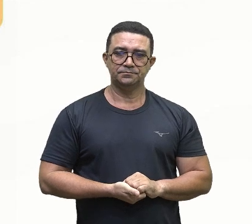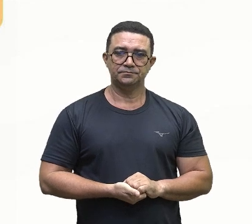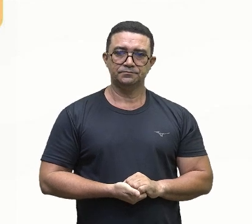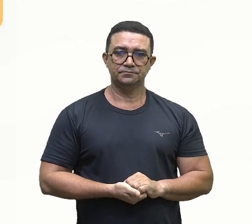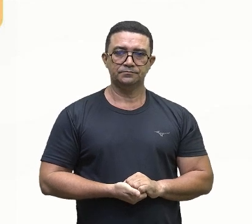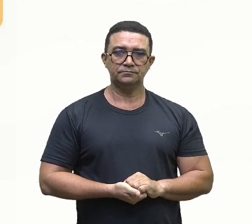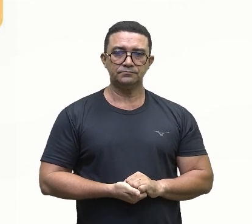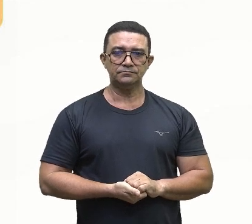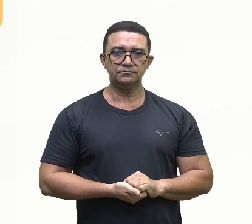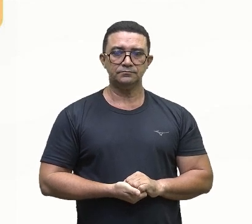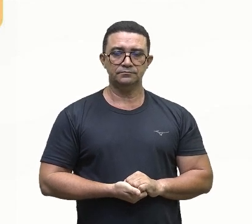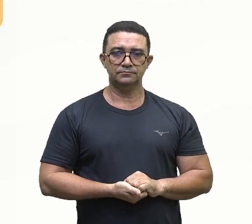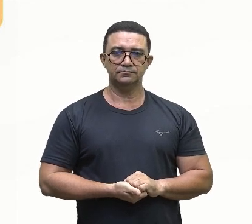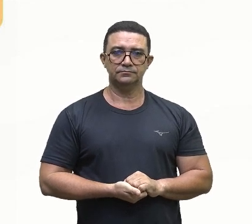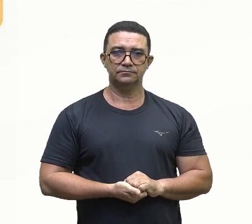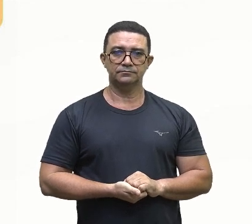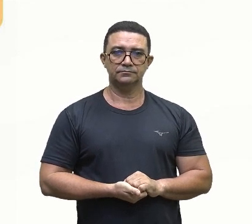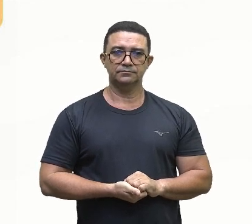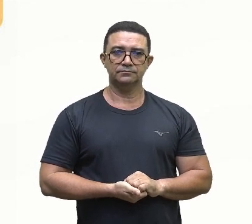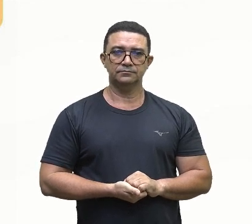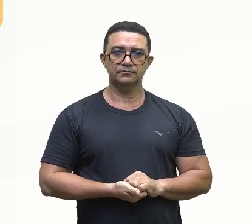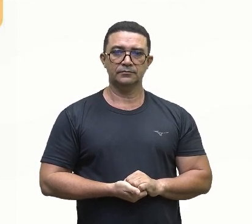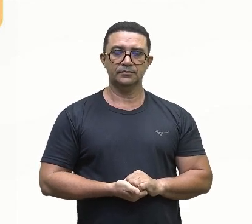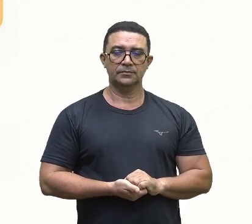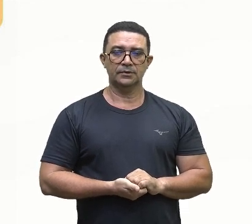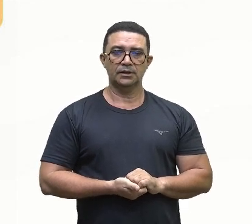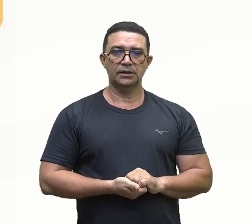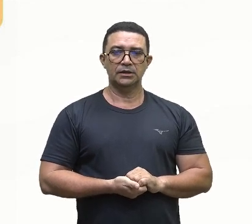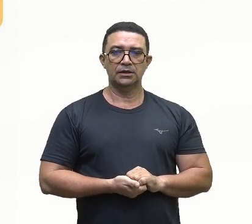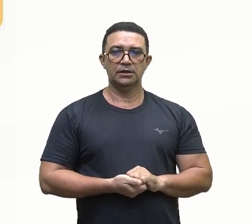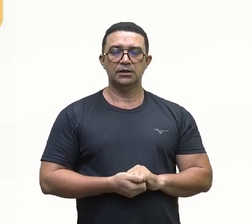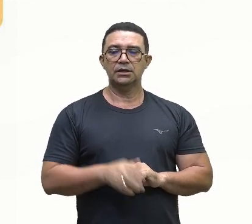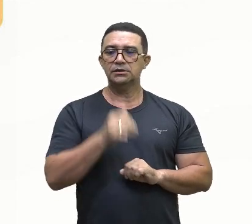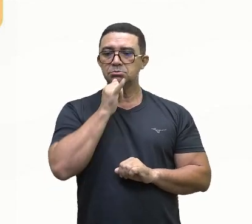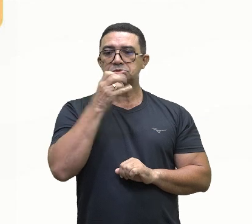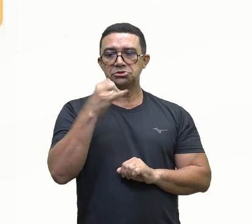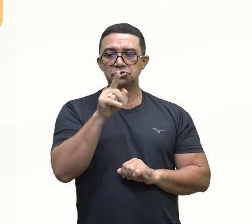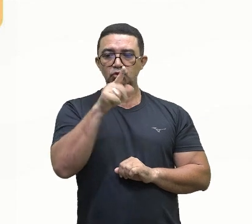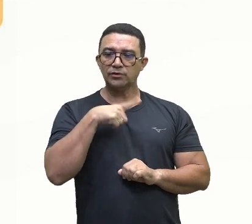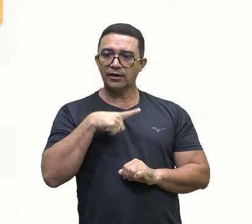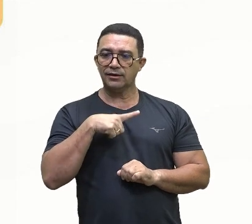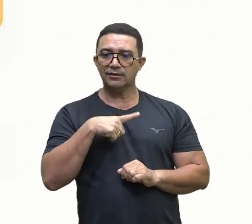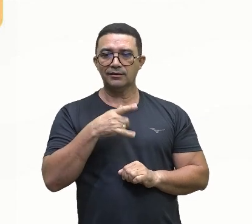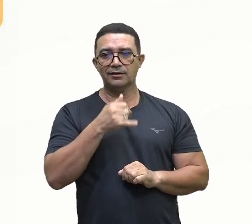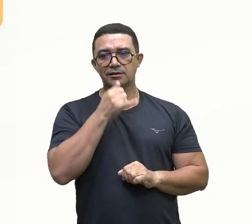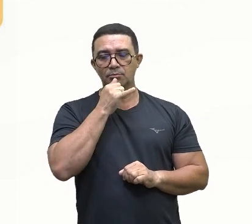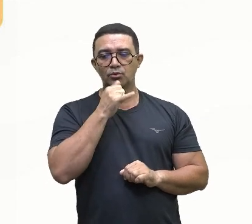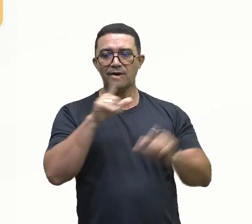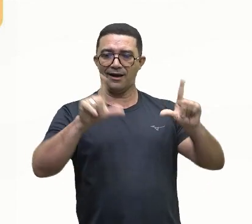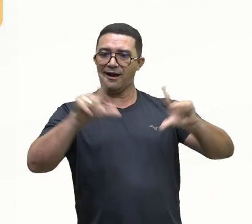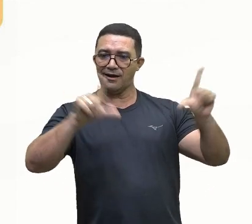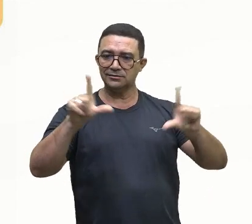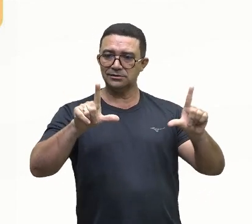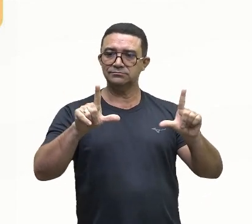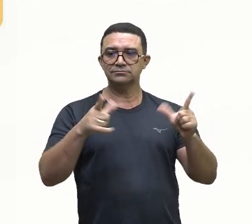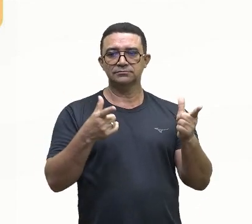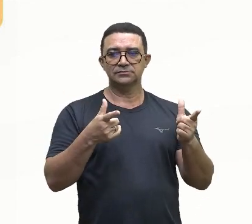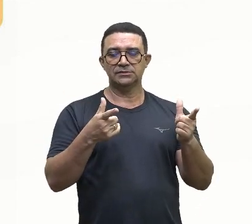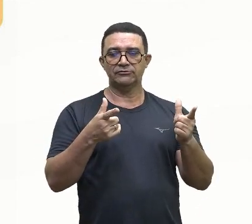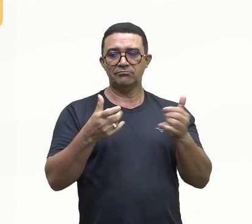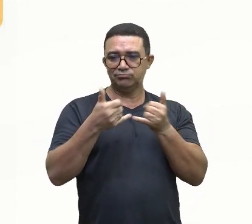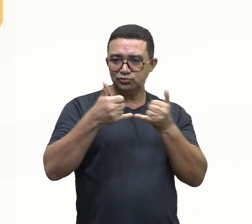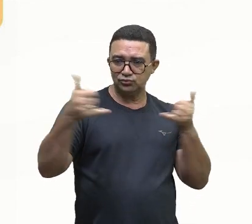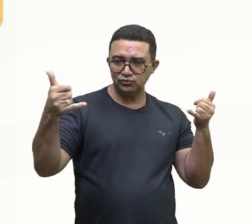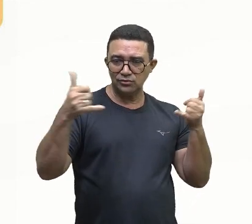importante. Se você assina TV por assinatura ou streaming, se você paga